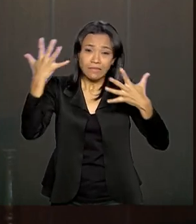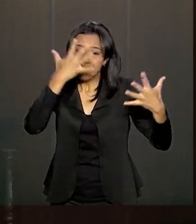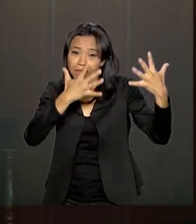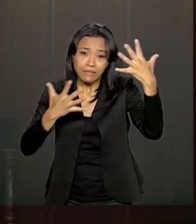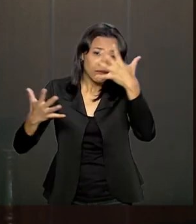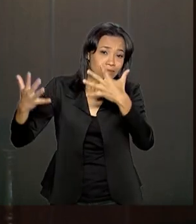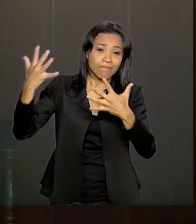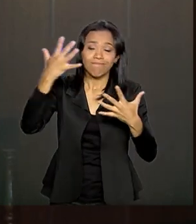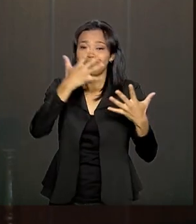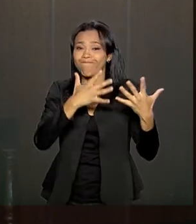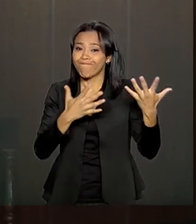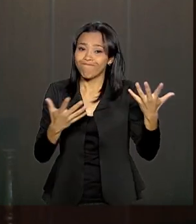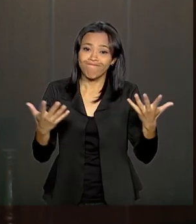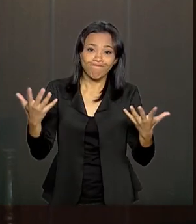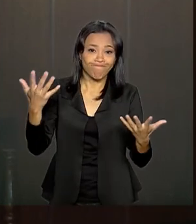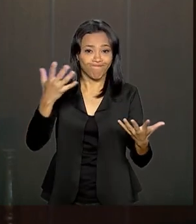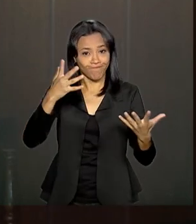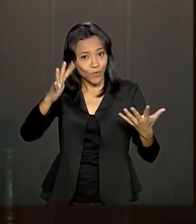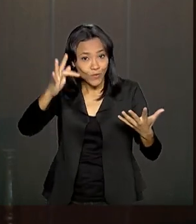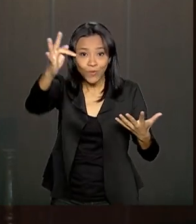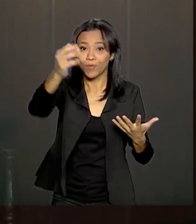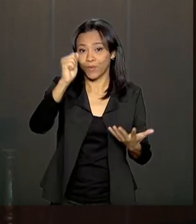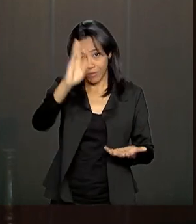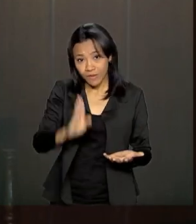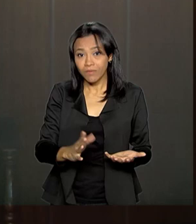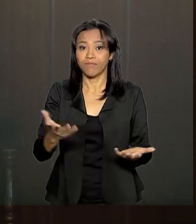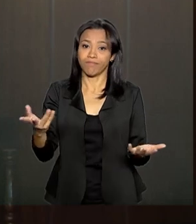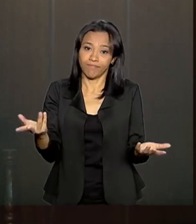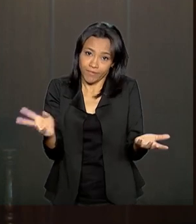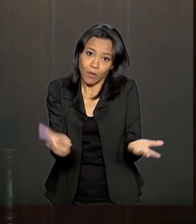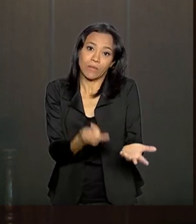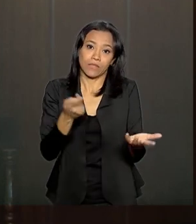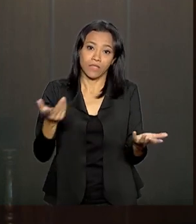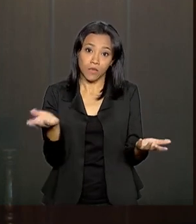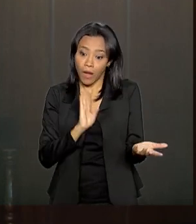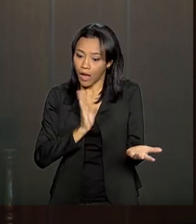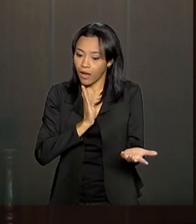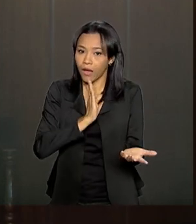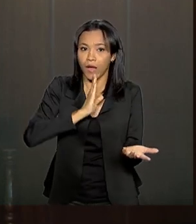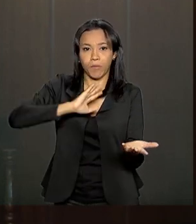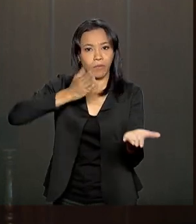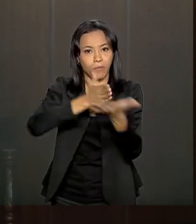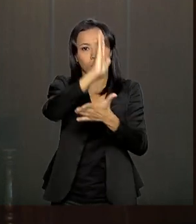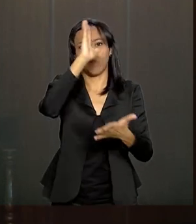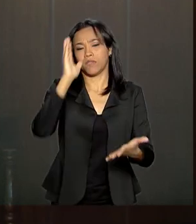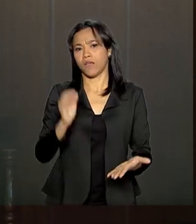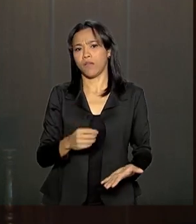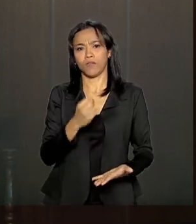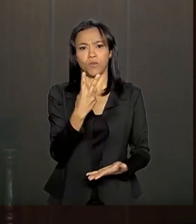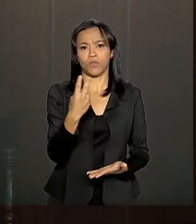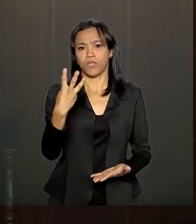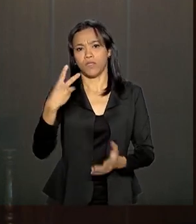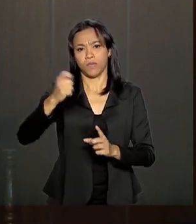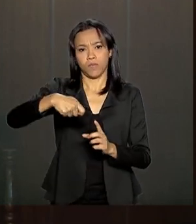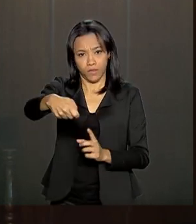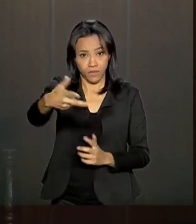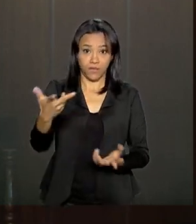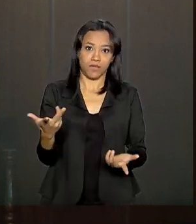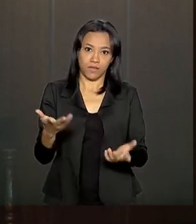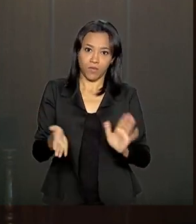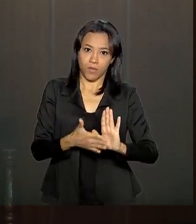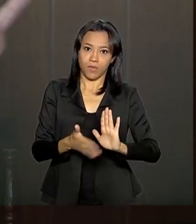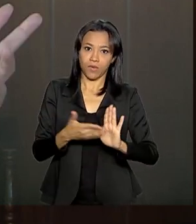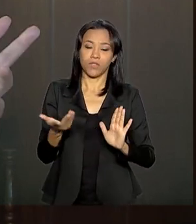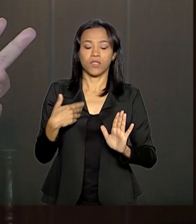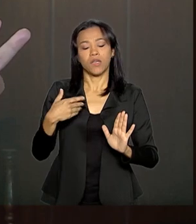futuro brasileiro. Então, quanto mais rápido aprovarmos, em dois, três meses, o Brasil, esse ano,